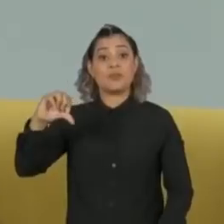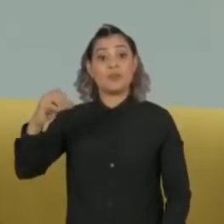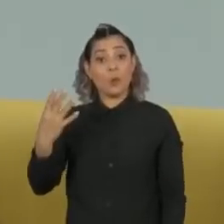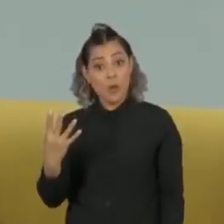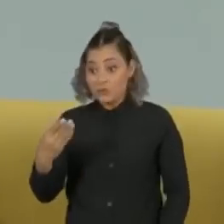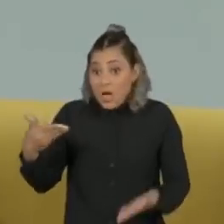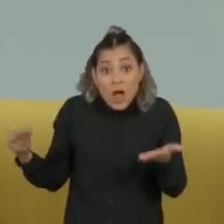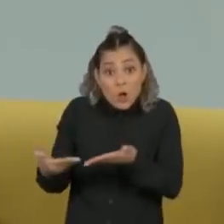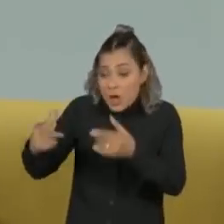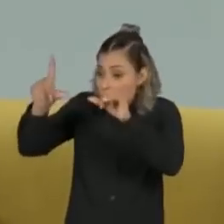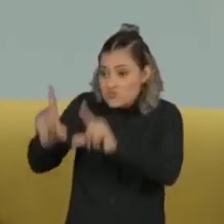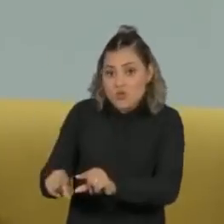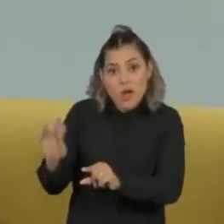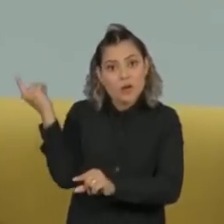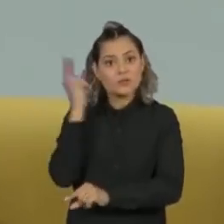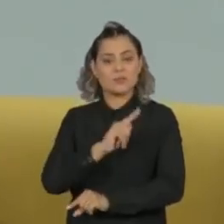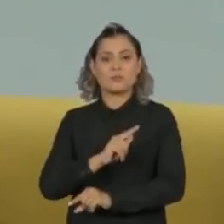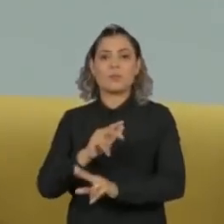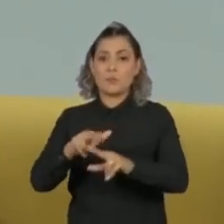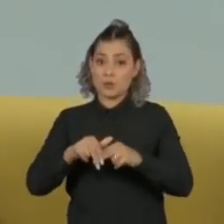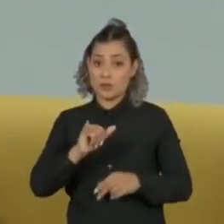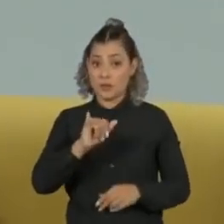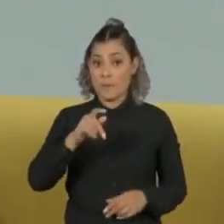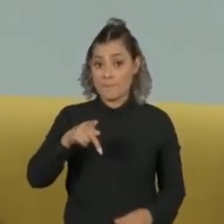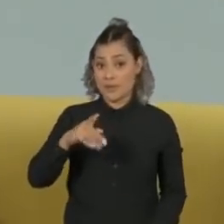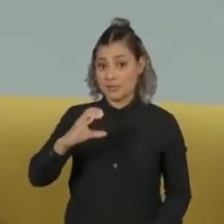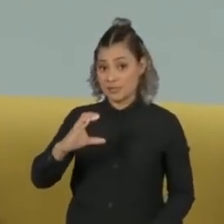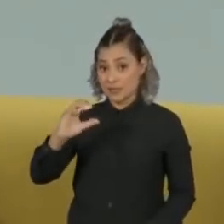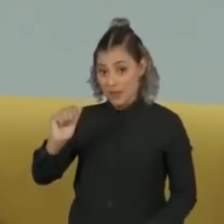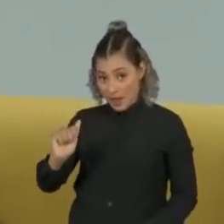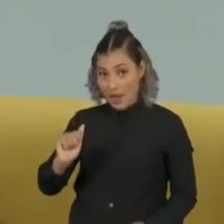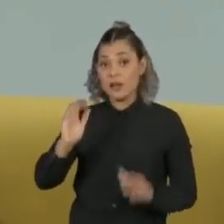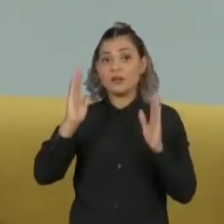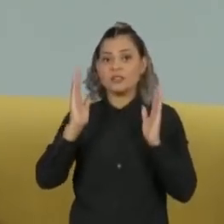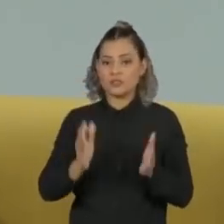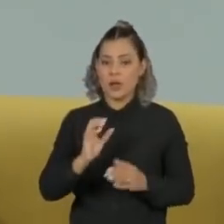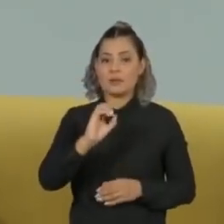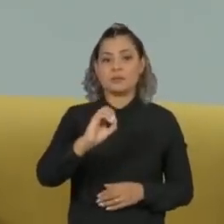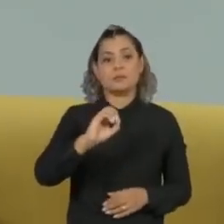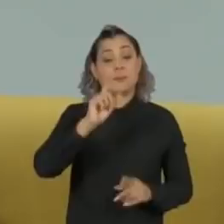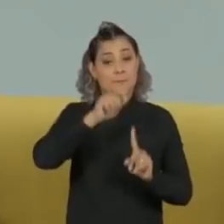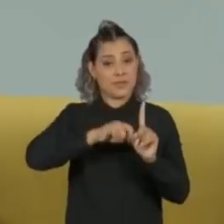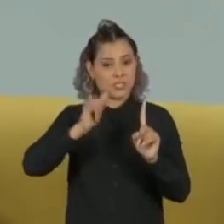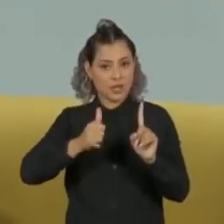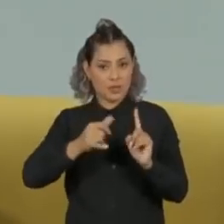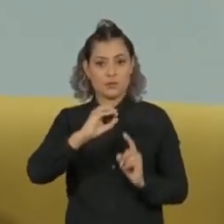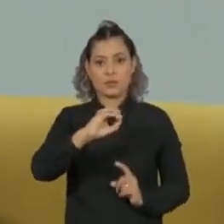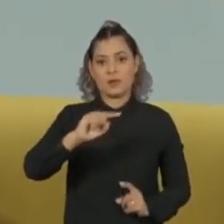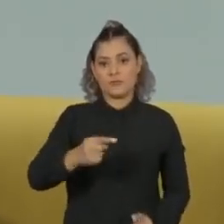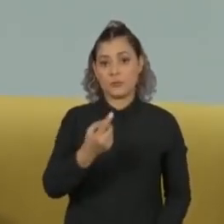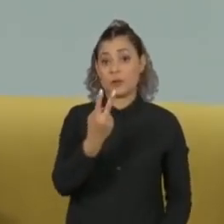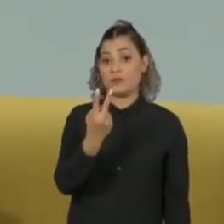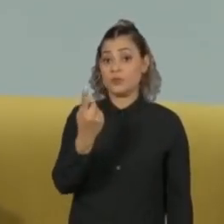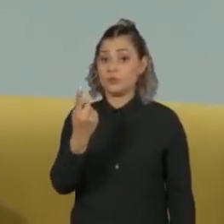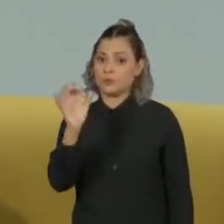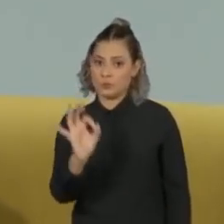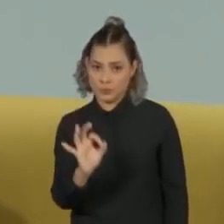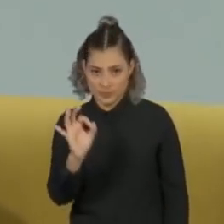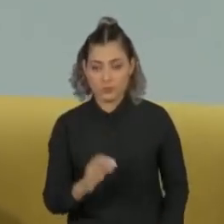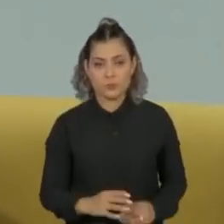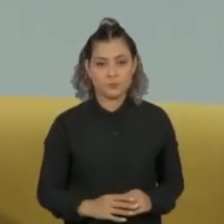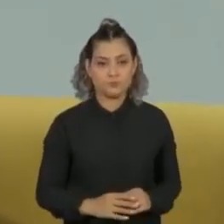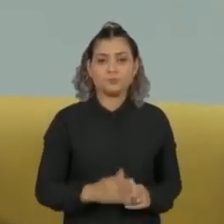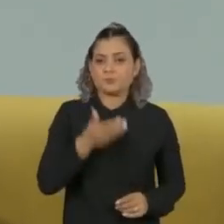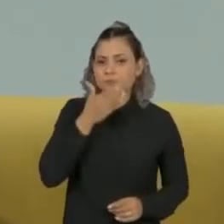1994. Segundo o IBGE, o IPCA, Índice de Preços ao Consumidor Amplo, fechou janeiro em 0,21%.